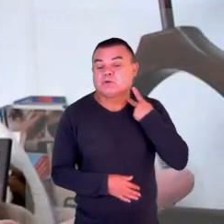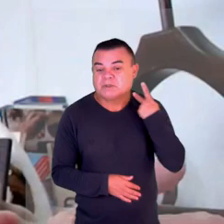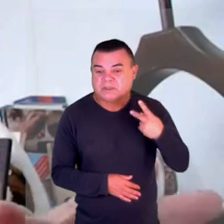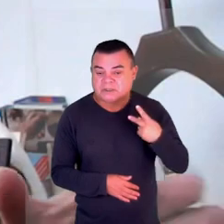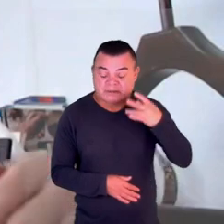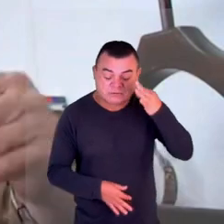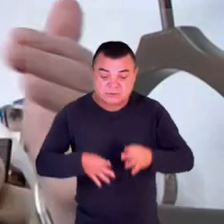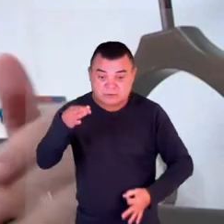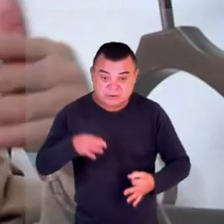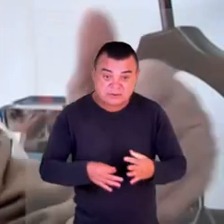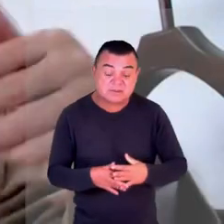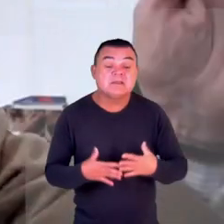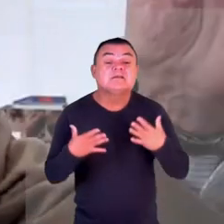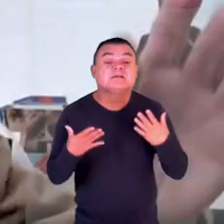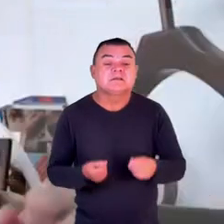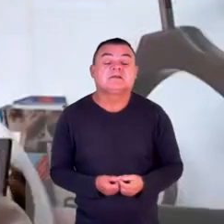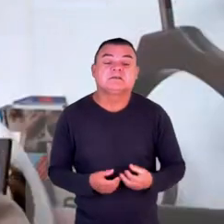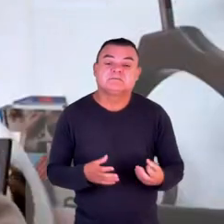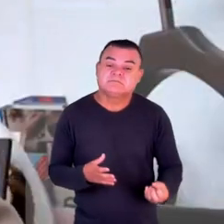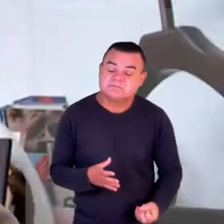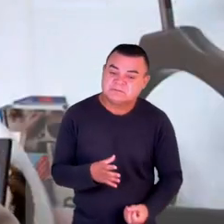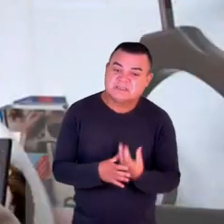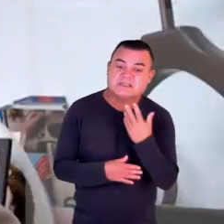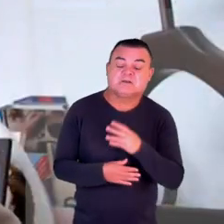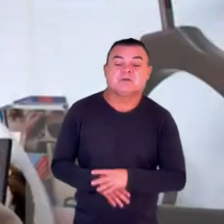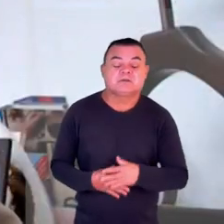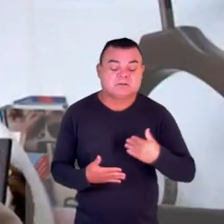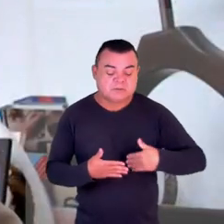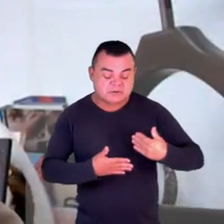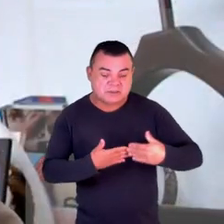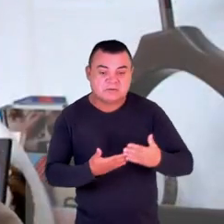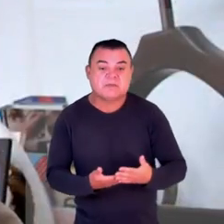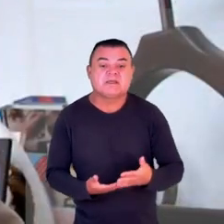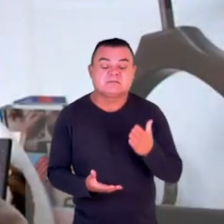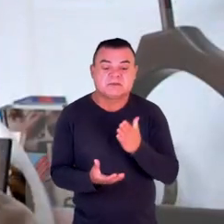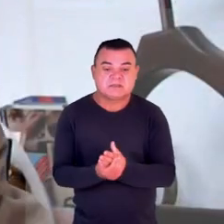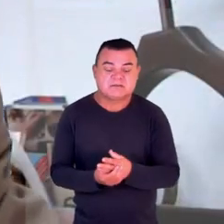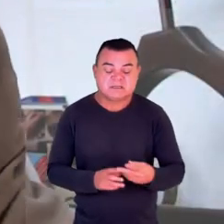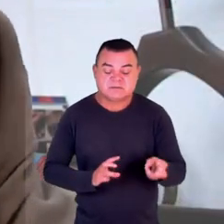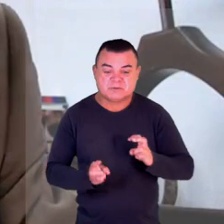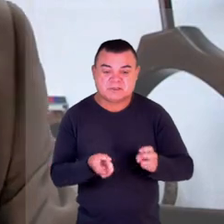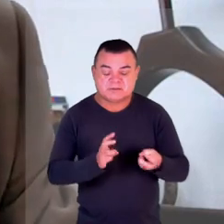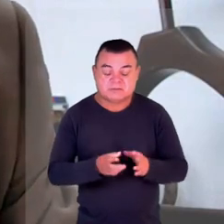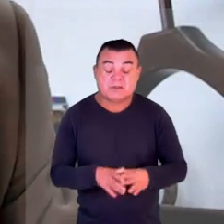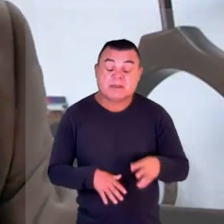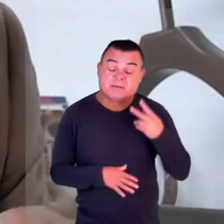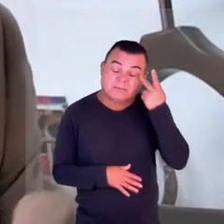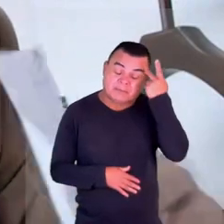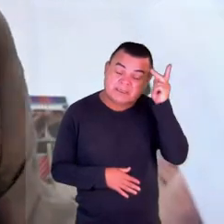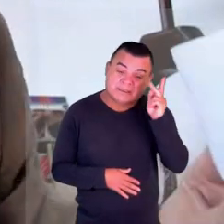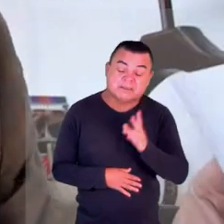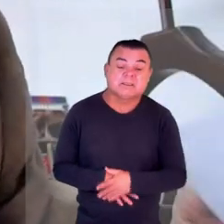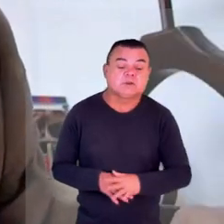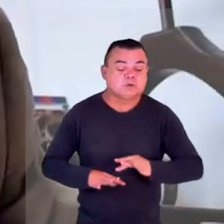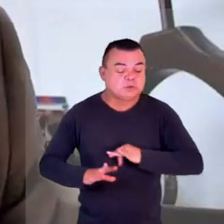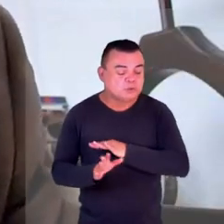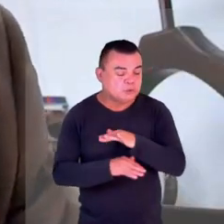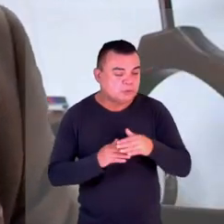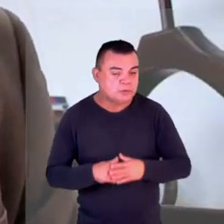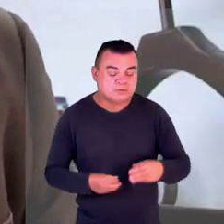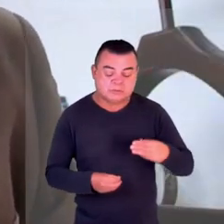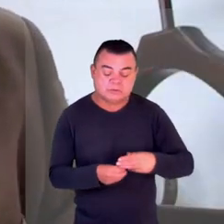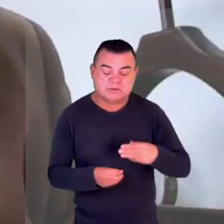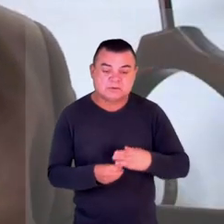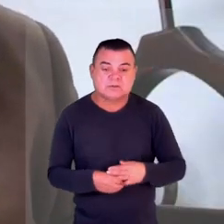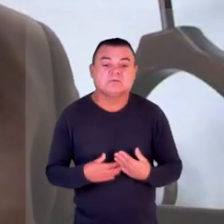administrativos eu tenho a impressão que nós vamos avançar para que no sentido de que todos os municípios acabem fazendo